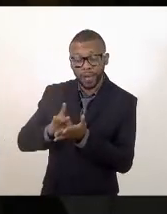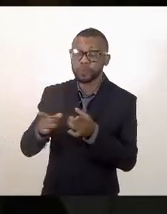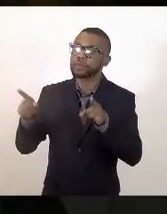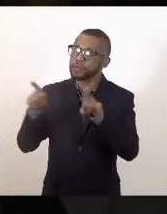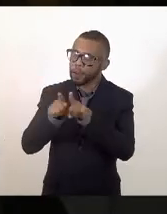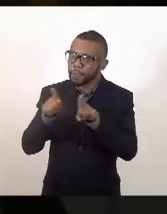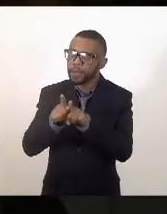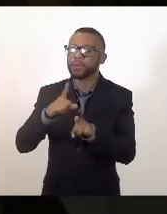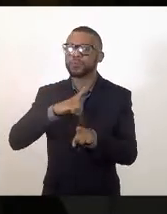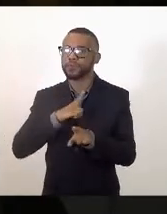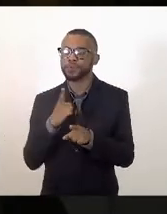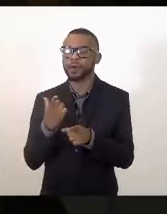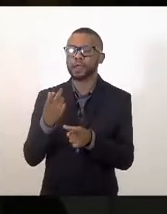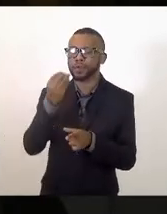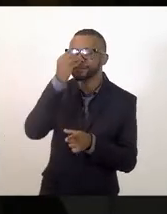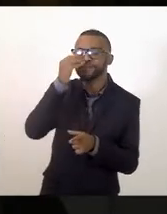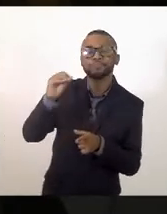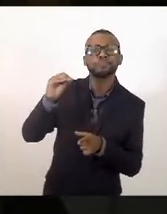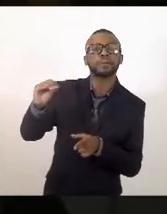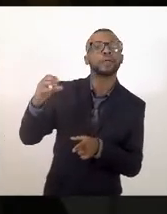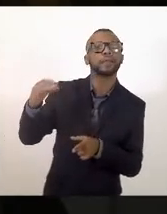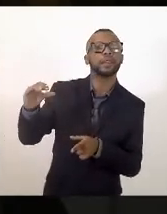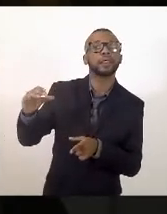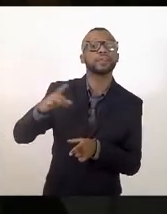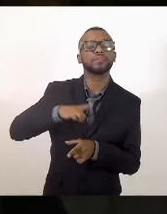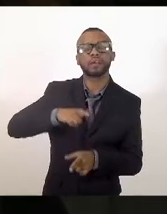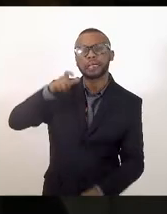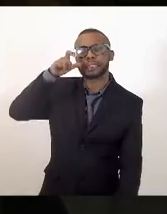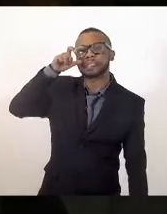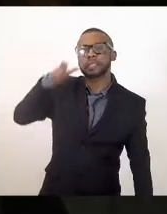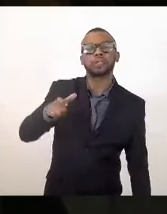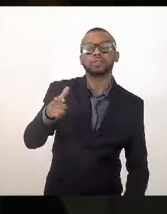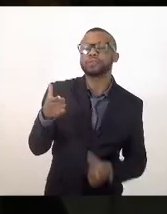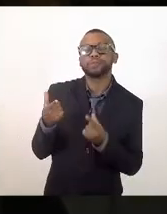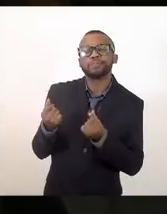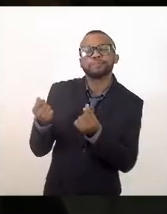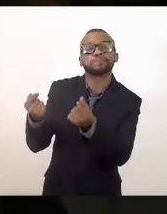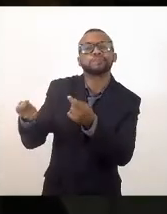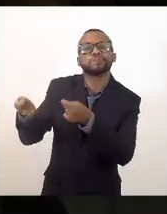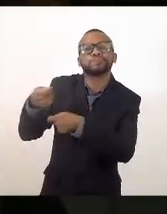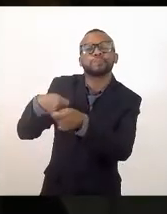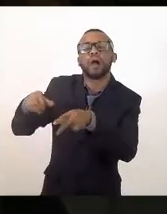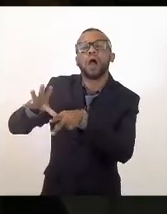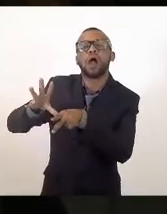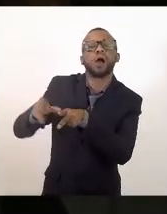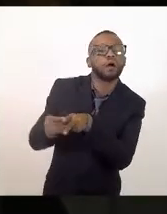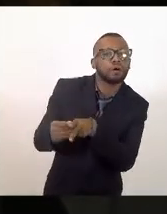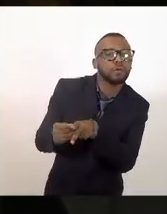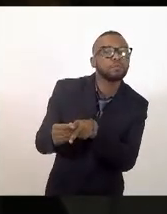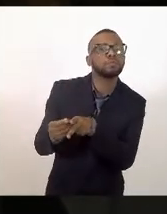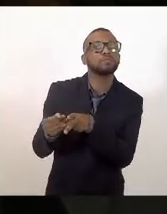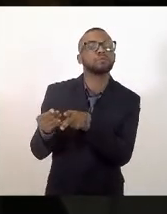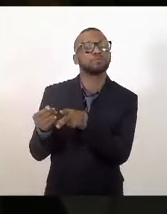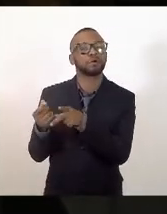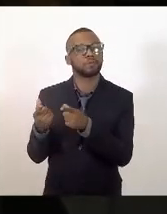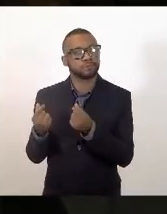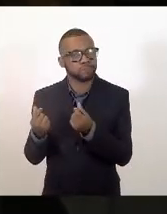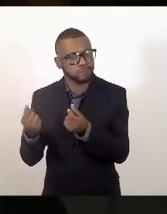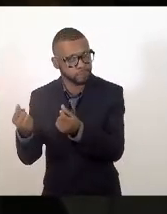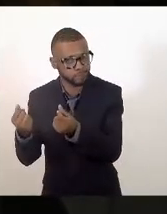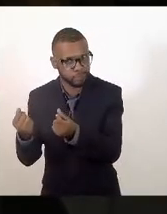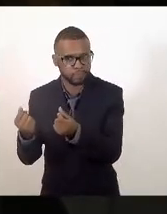também era interesse pecuniário. Era propina, era